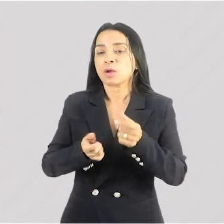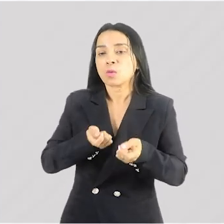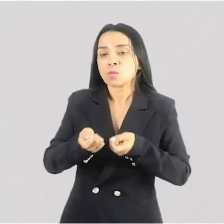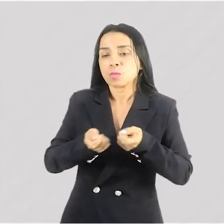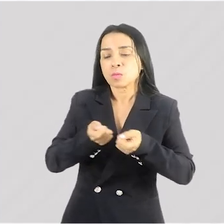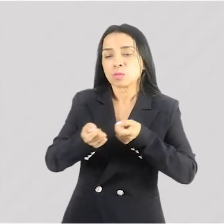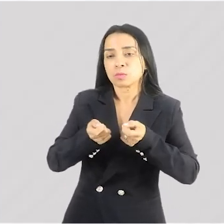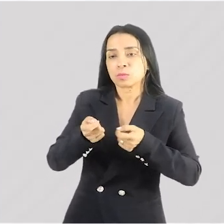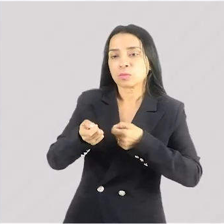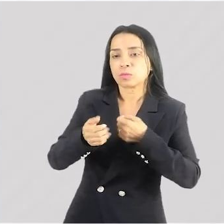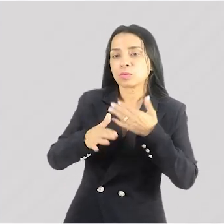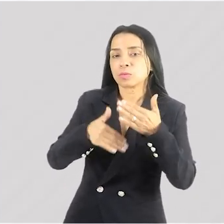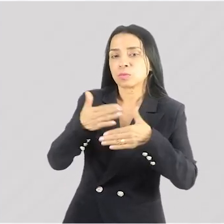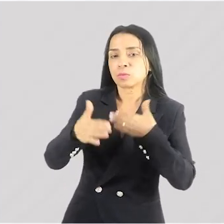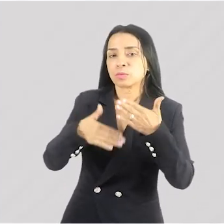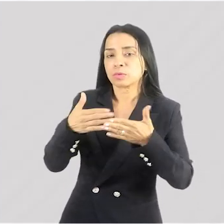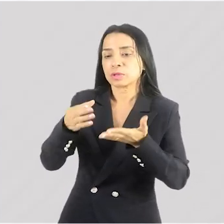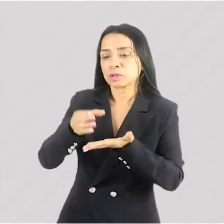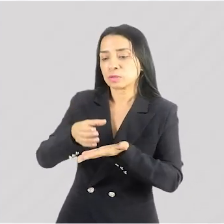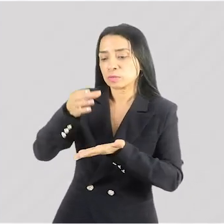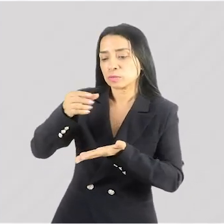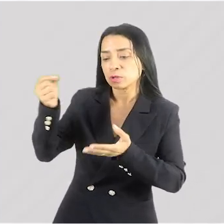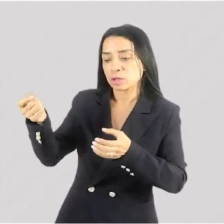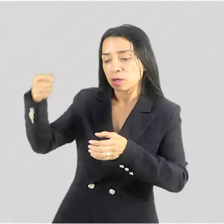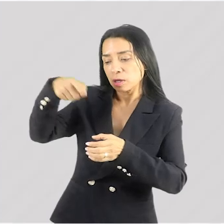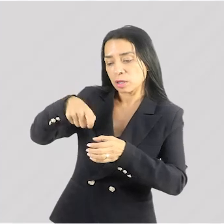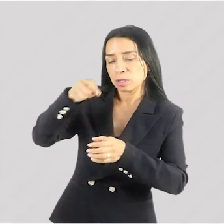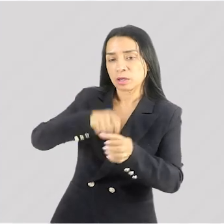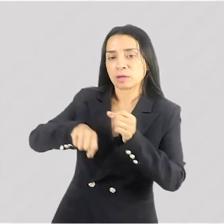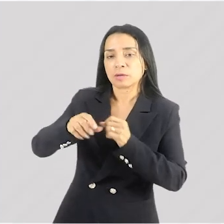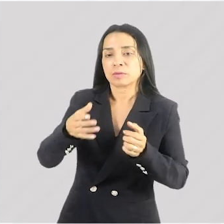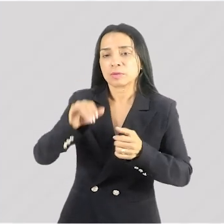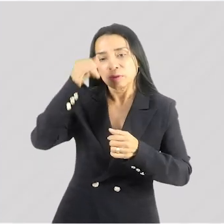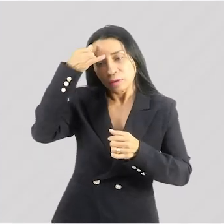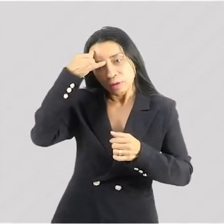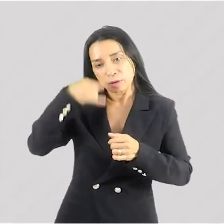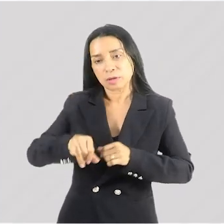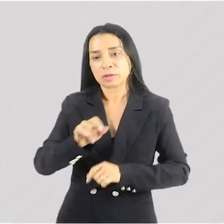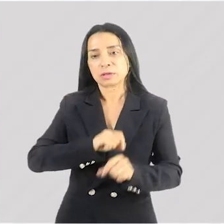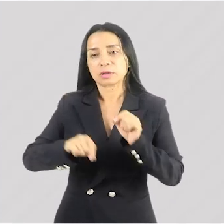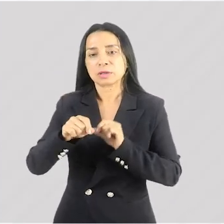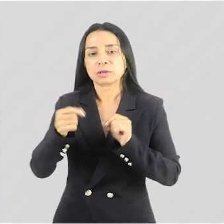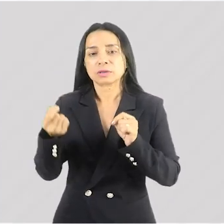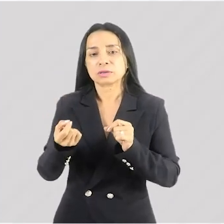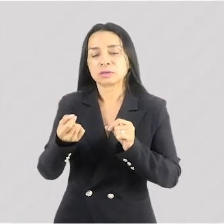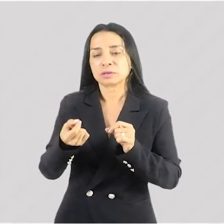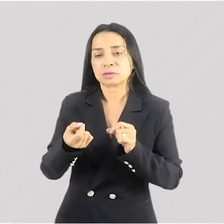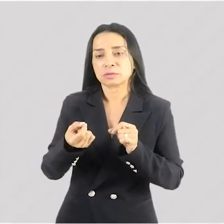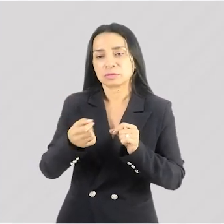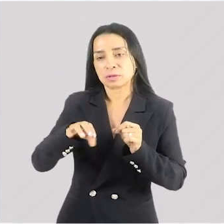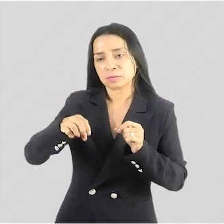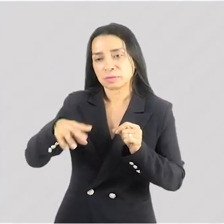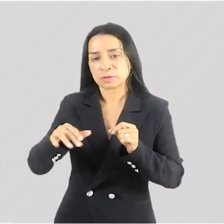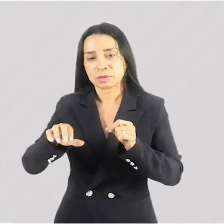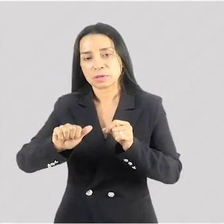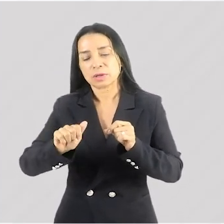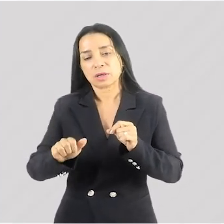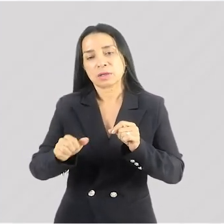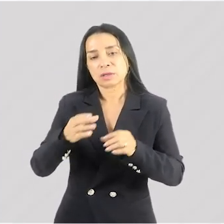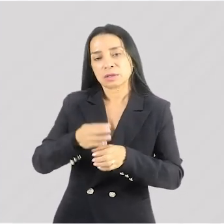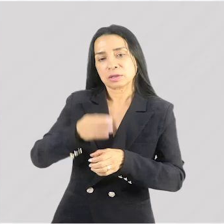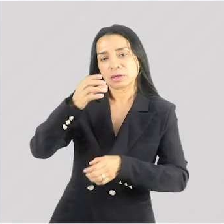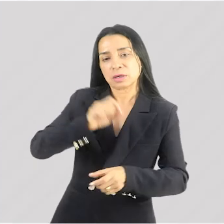no processo de engarrafamento para evitar que sejam envasadas